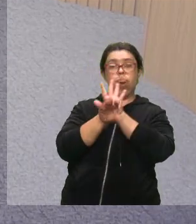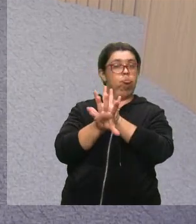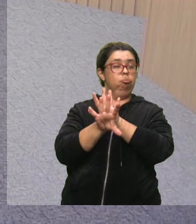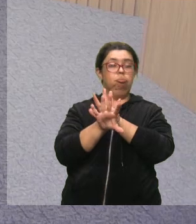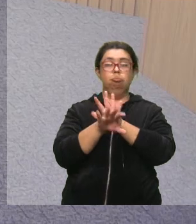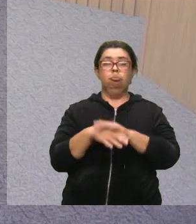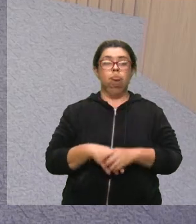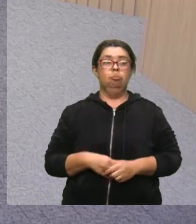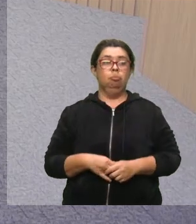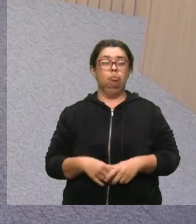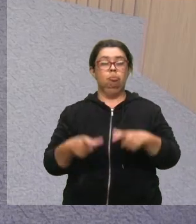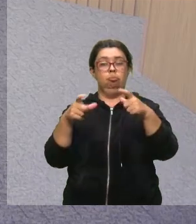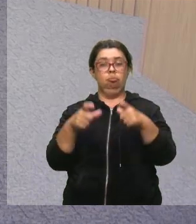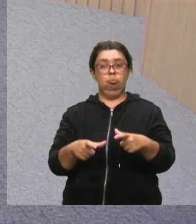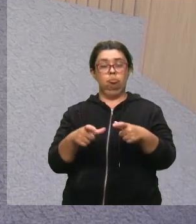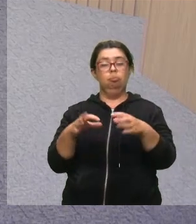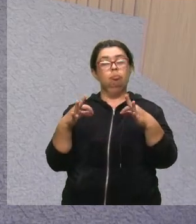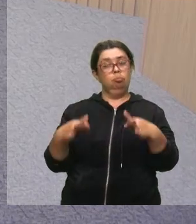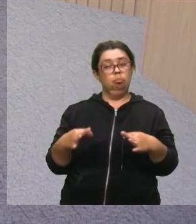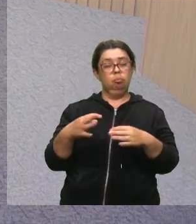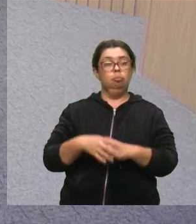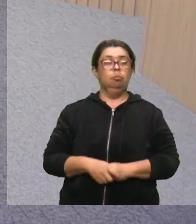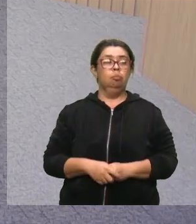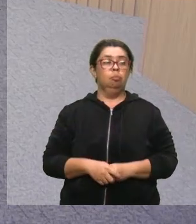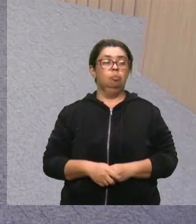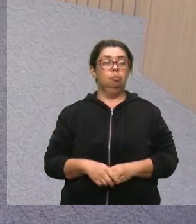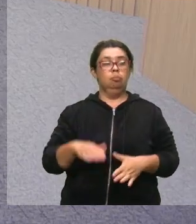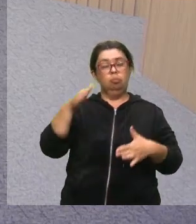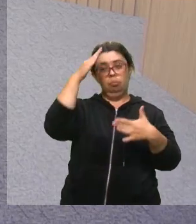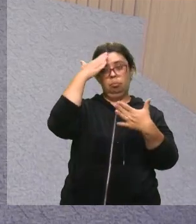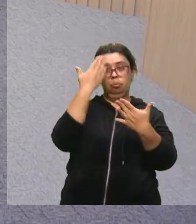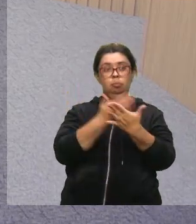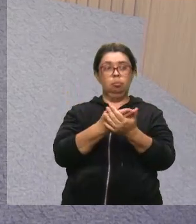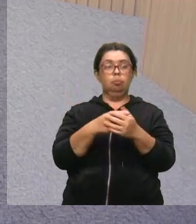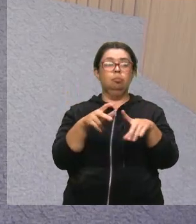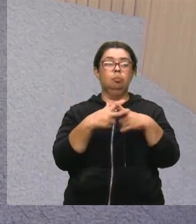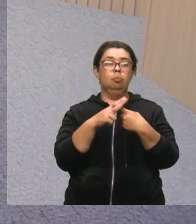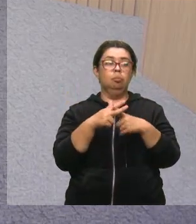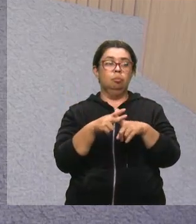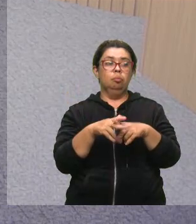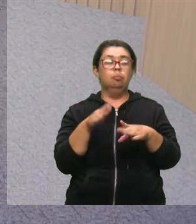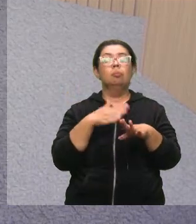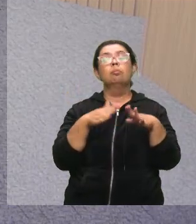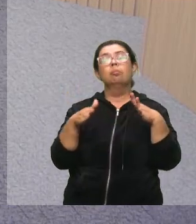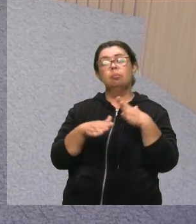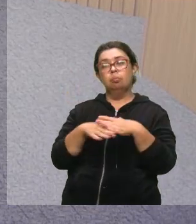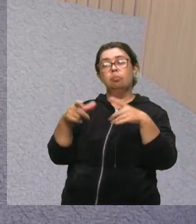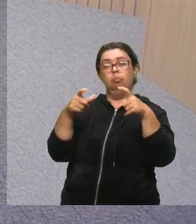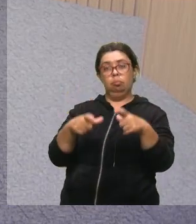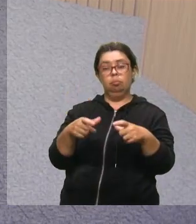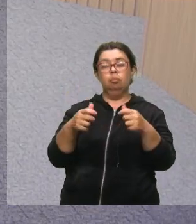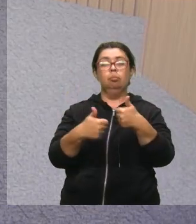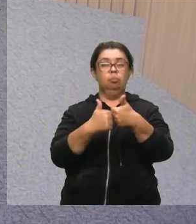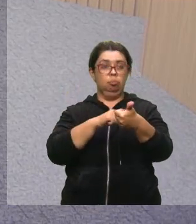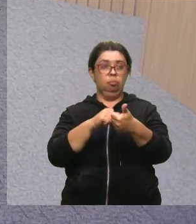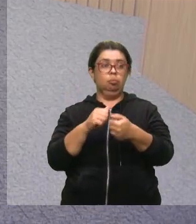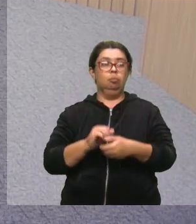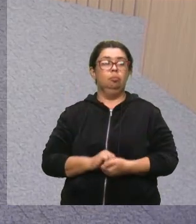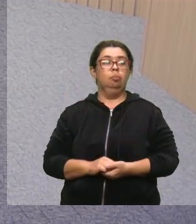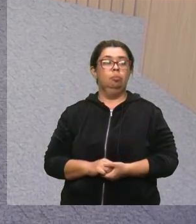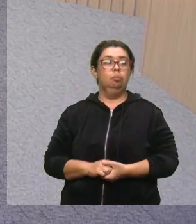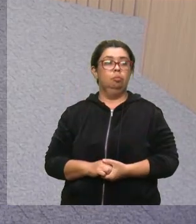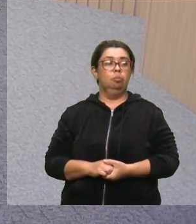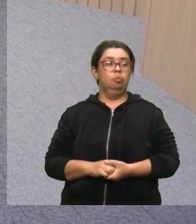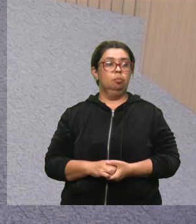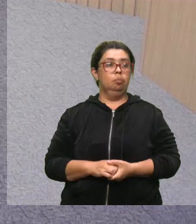nenhuma localidade específica. Então, acredito que esse recurso seja para a manutenção das diversas praças esportivas do município.